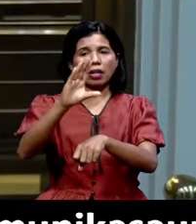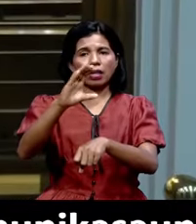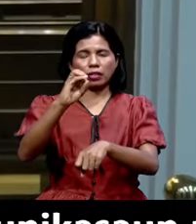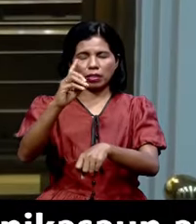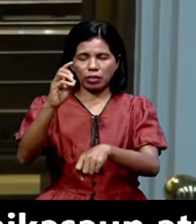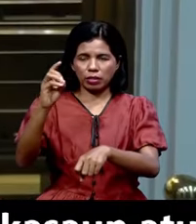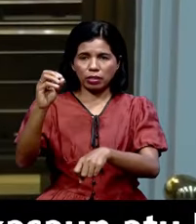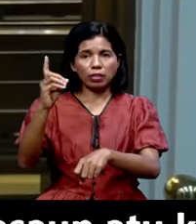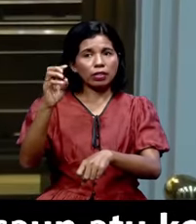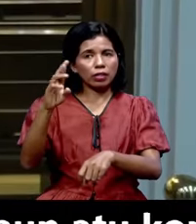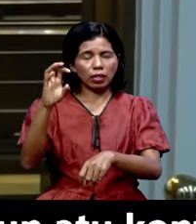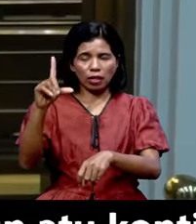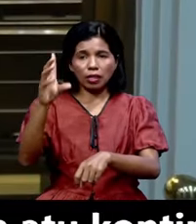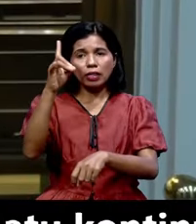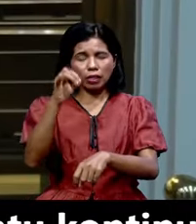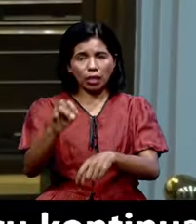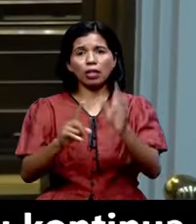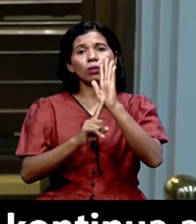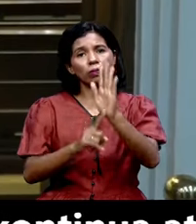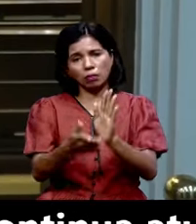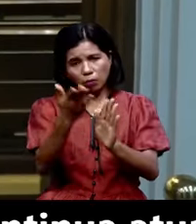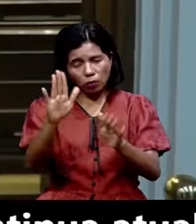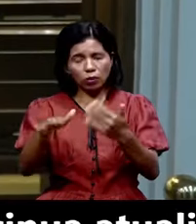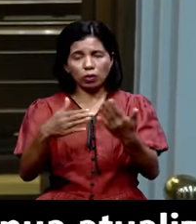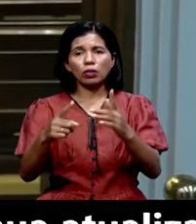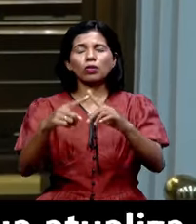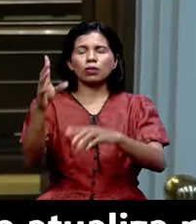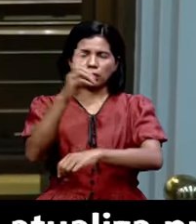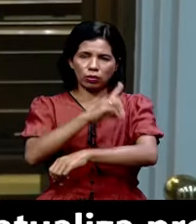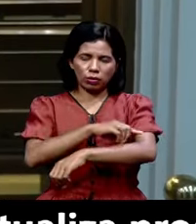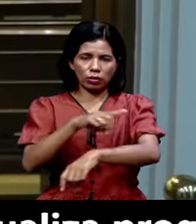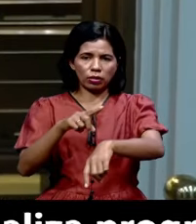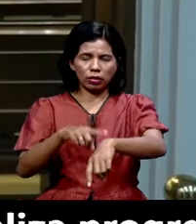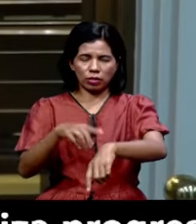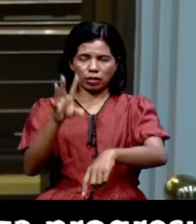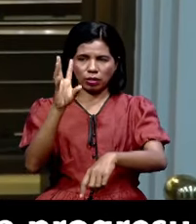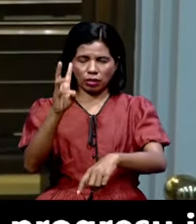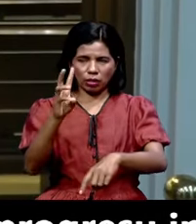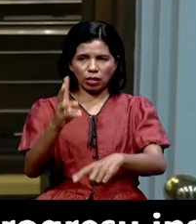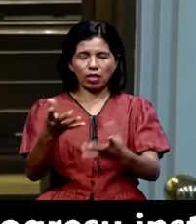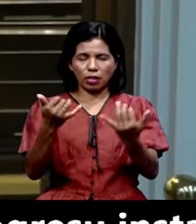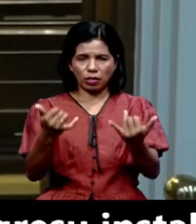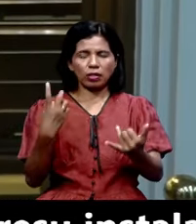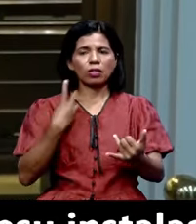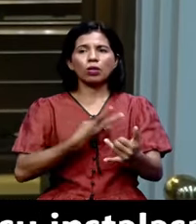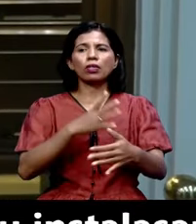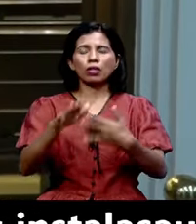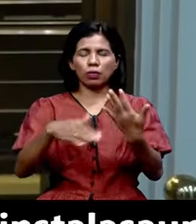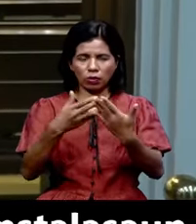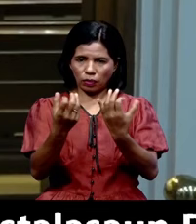cara que informa vai estar bom, ser outro. O rim, Liliu e Tucunen, Horas Lorais, mesmo que está roto